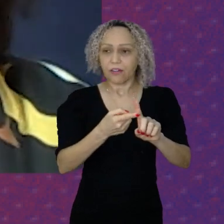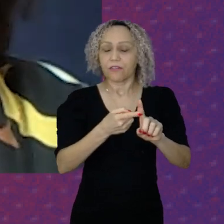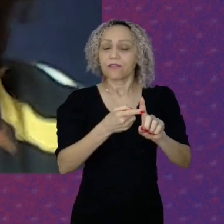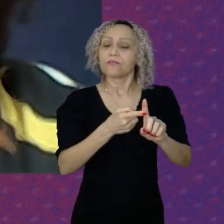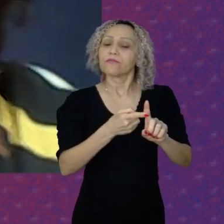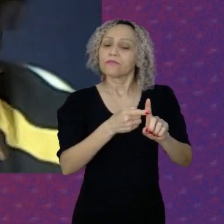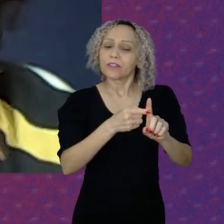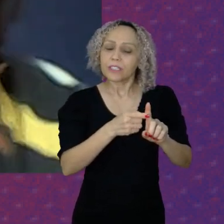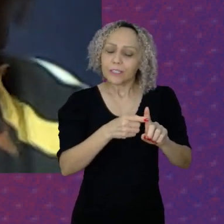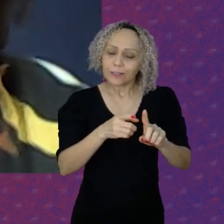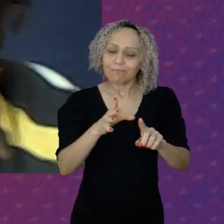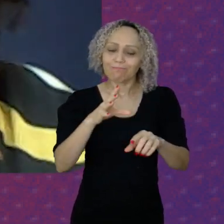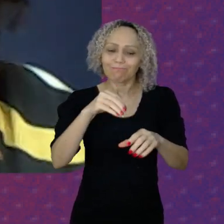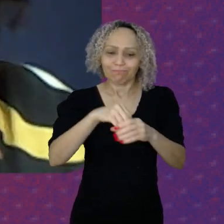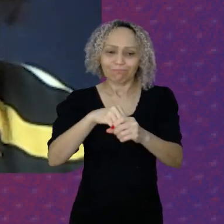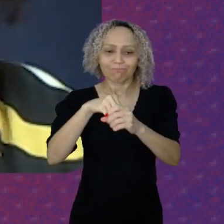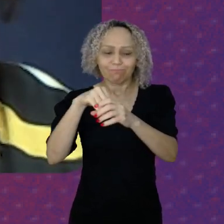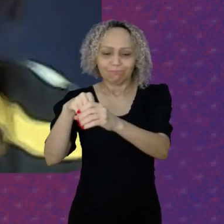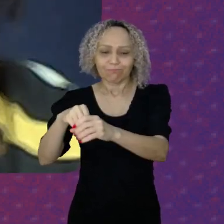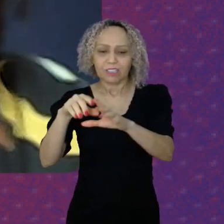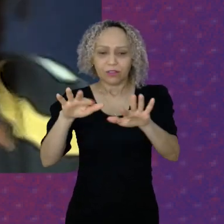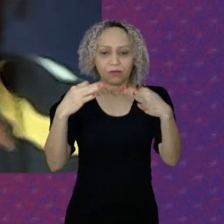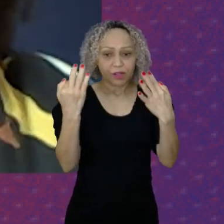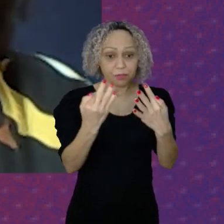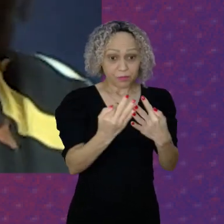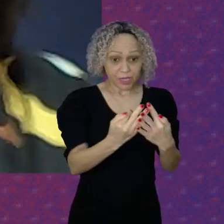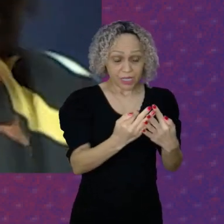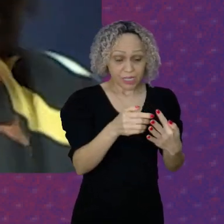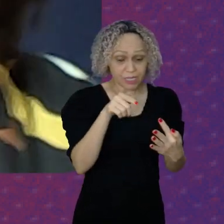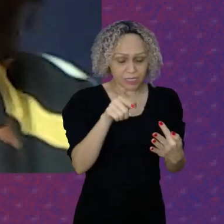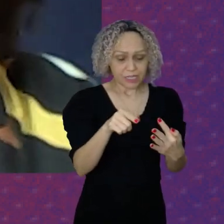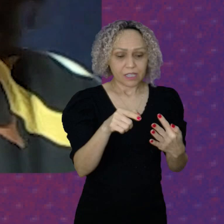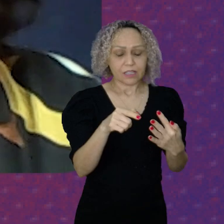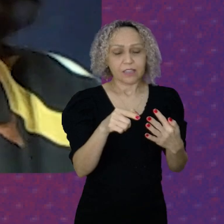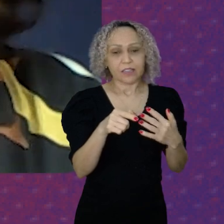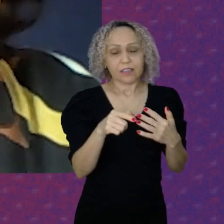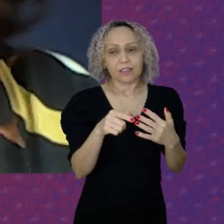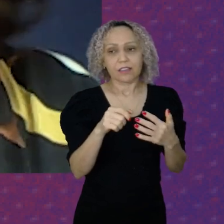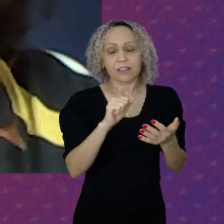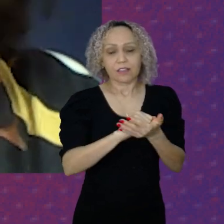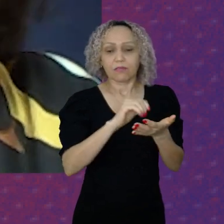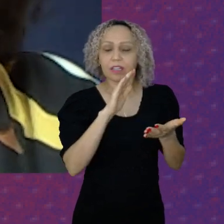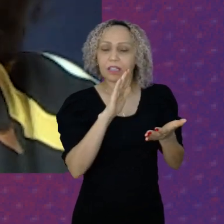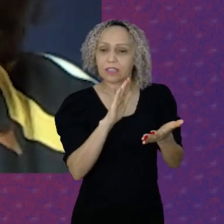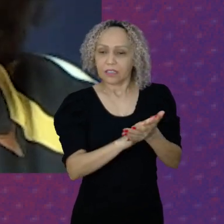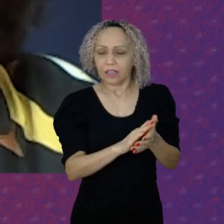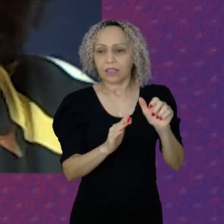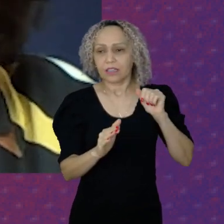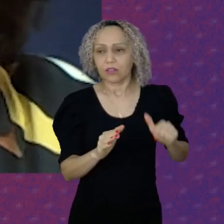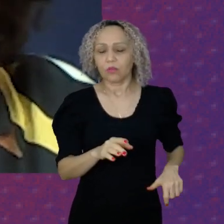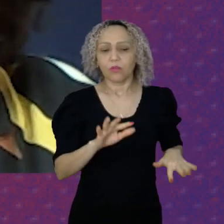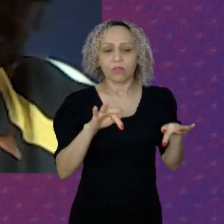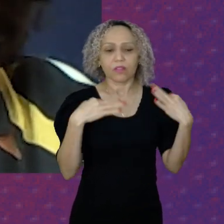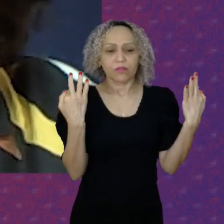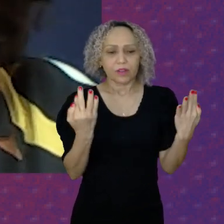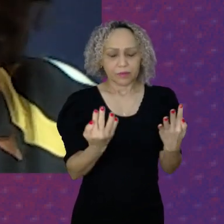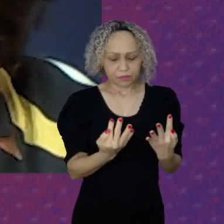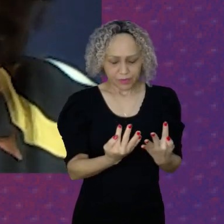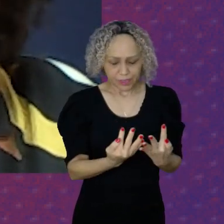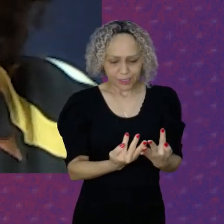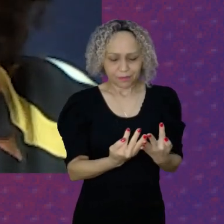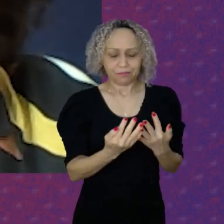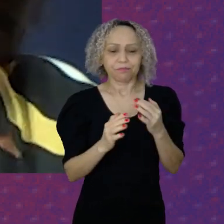estão cadastradas no Bolsa Família. Então, são esses elementos que eu